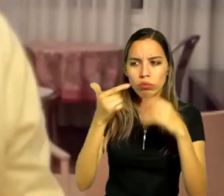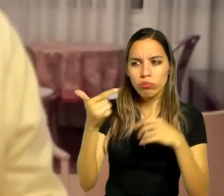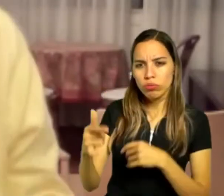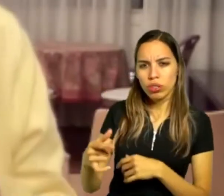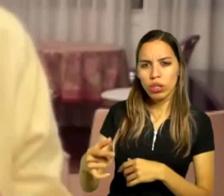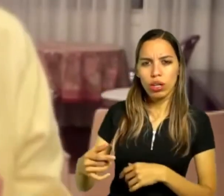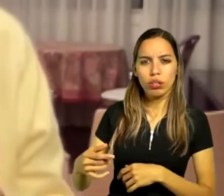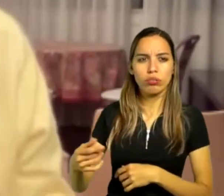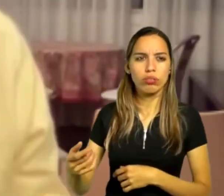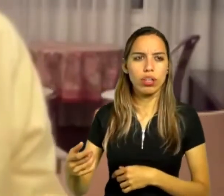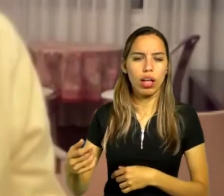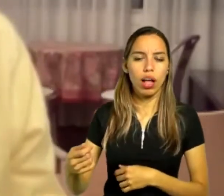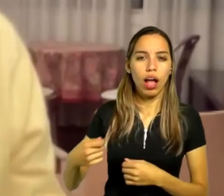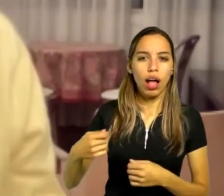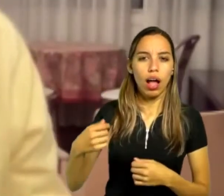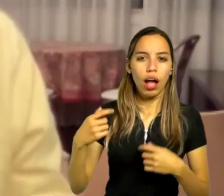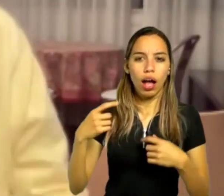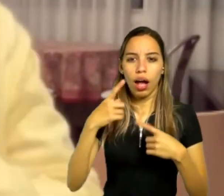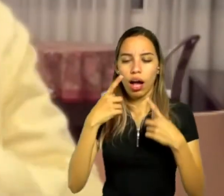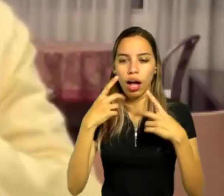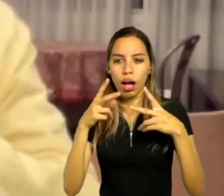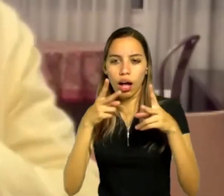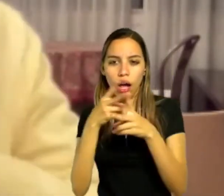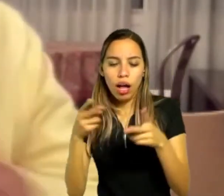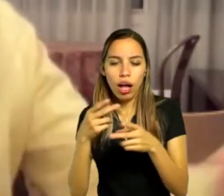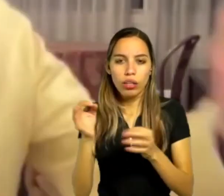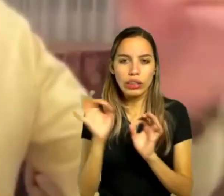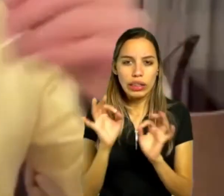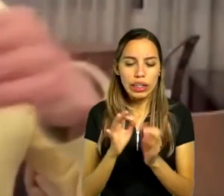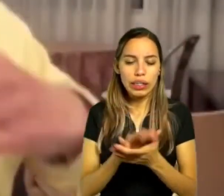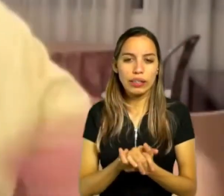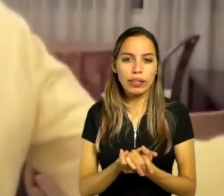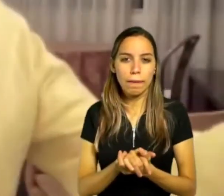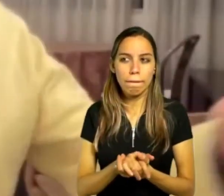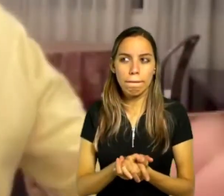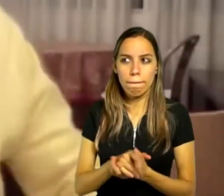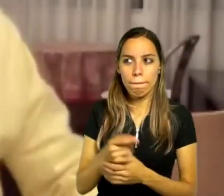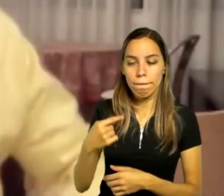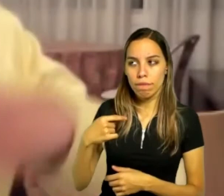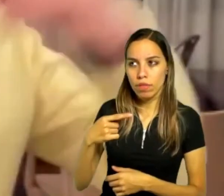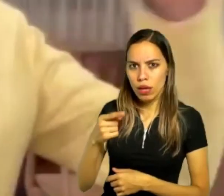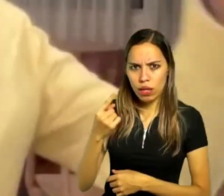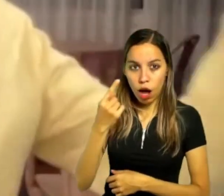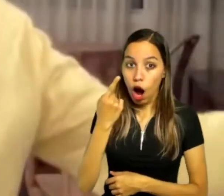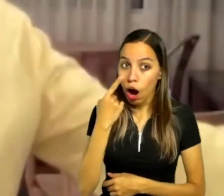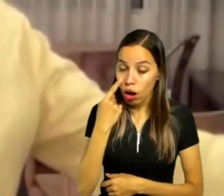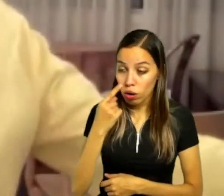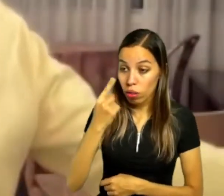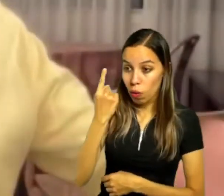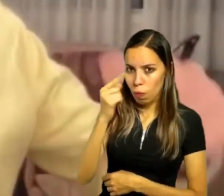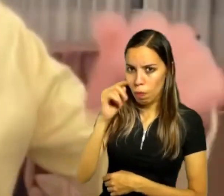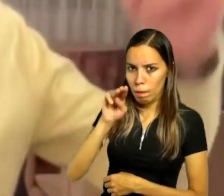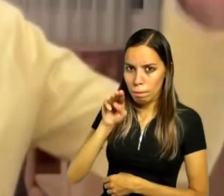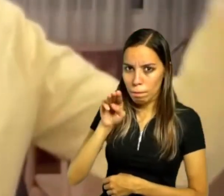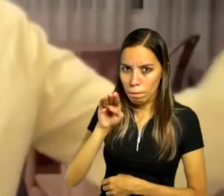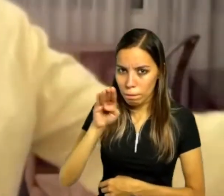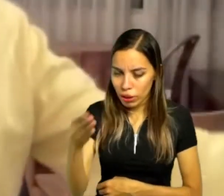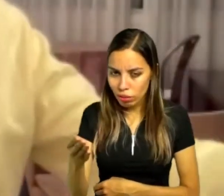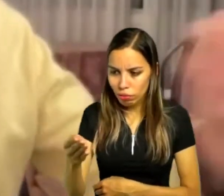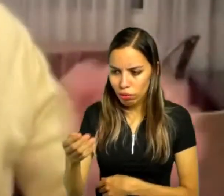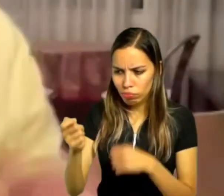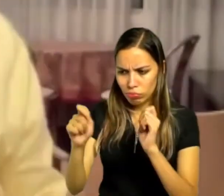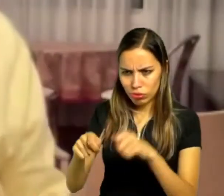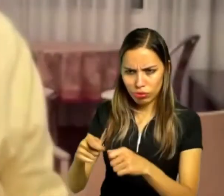bilhão. É muita coisa. Mandamos carretas e carretas, pagando todo o transporte, garantindo